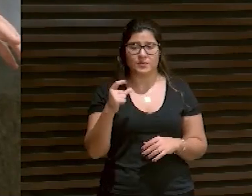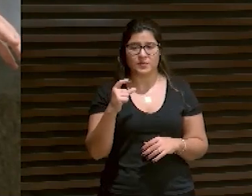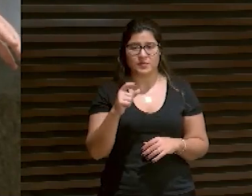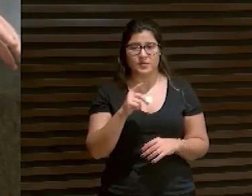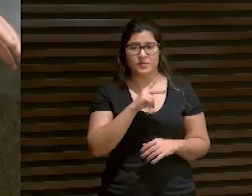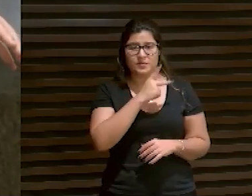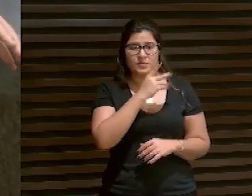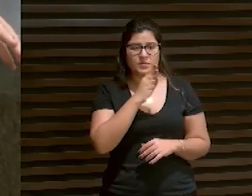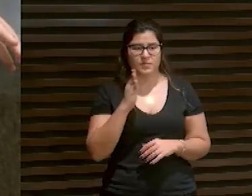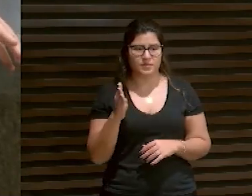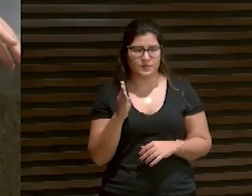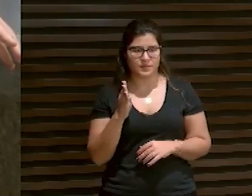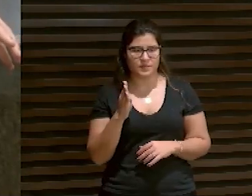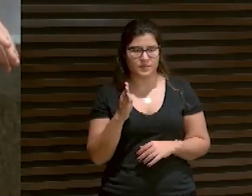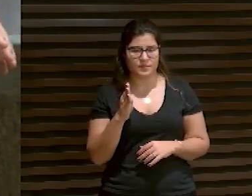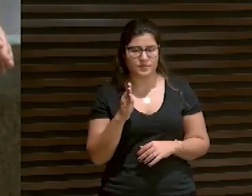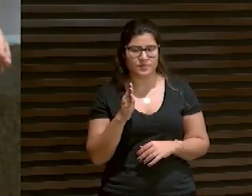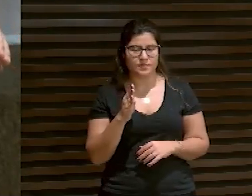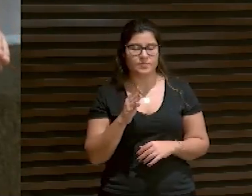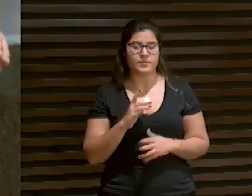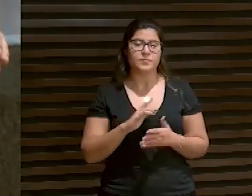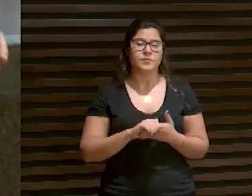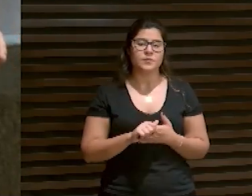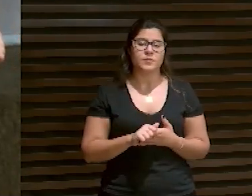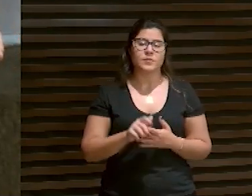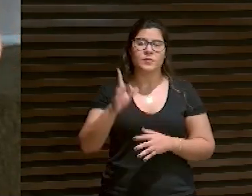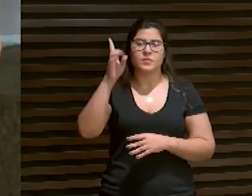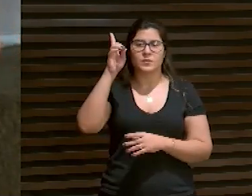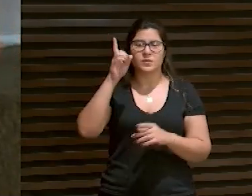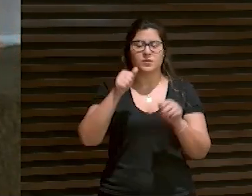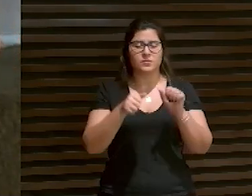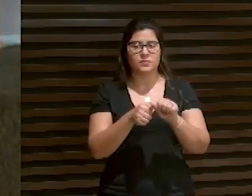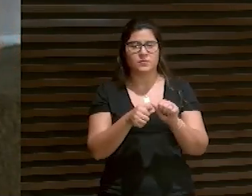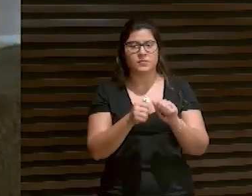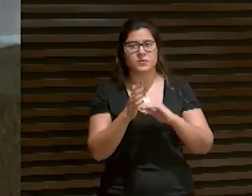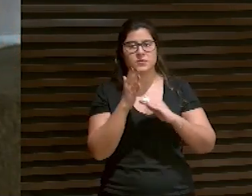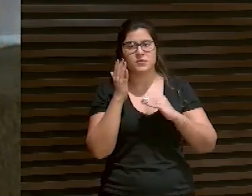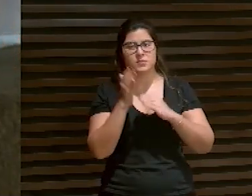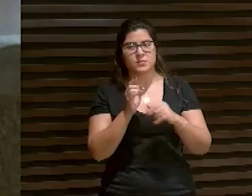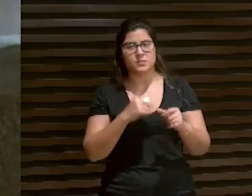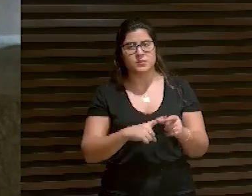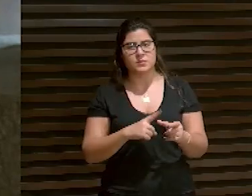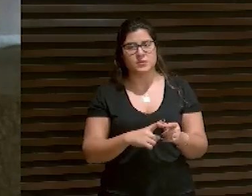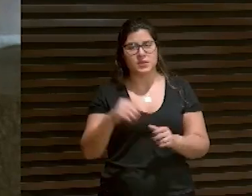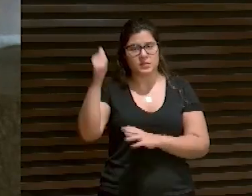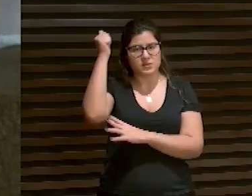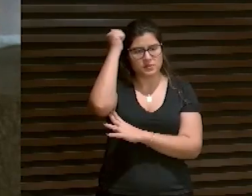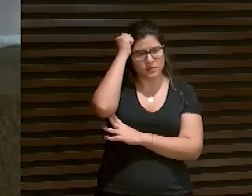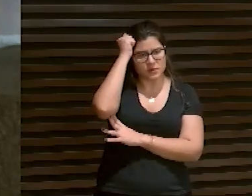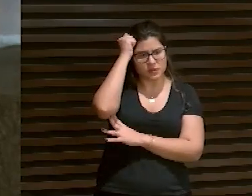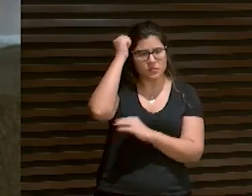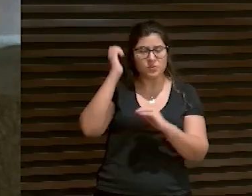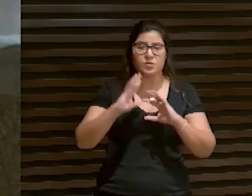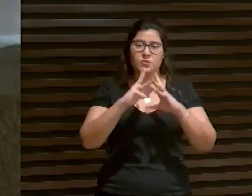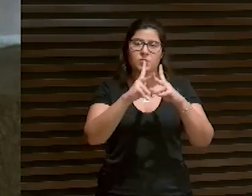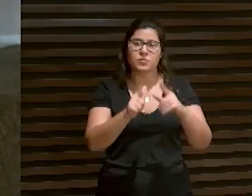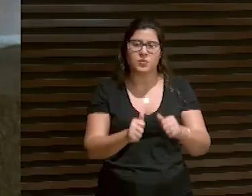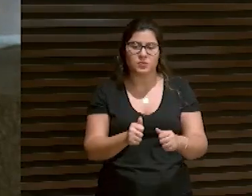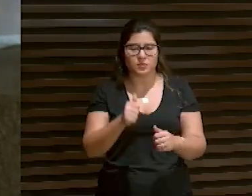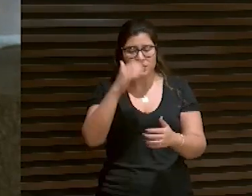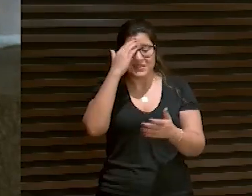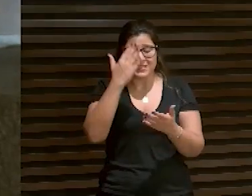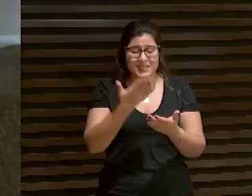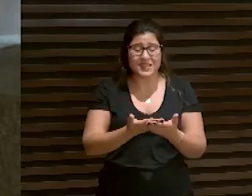5 palavras, por meio dela, Deus fez com que toda a cidade se arrependesse. Todos creram e todos se